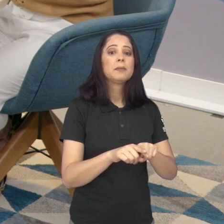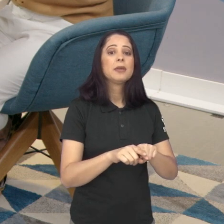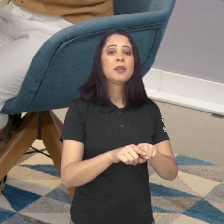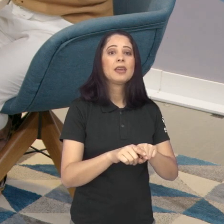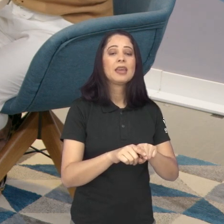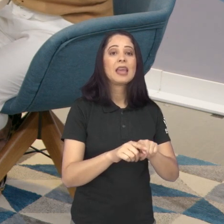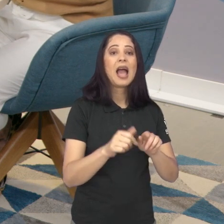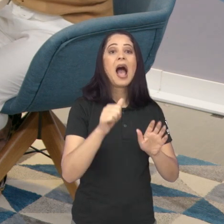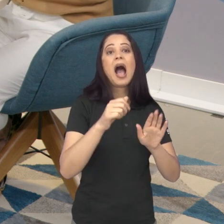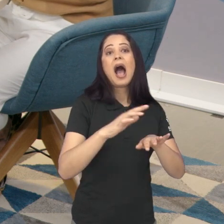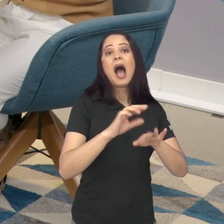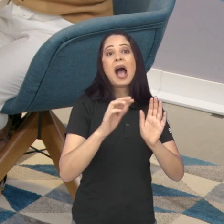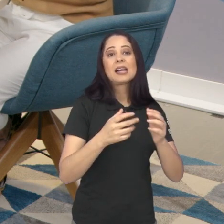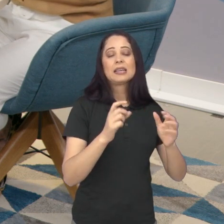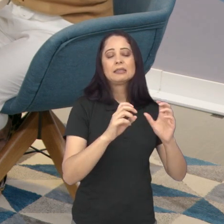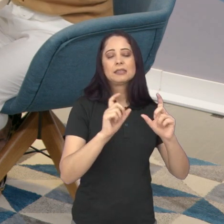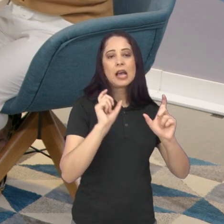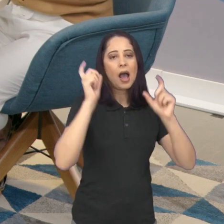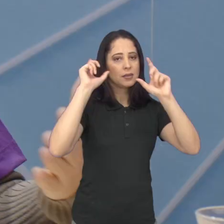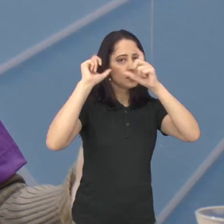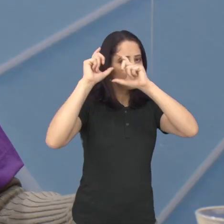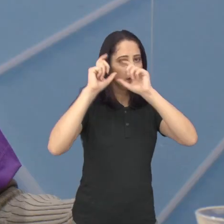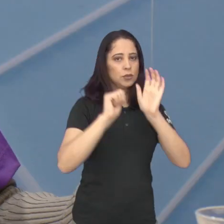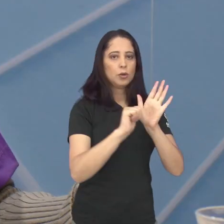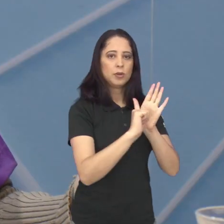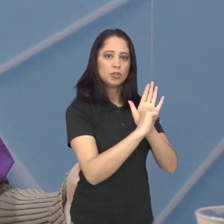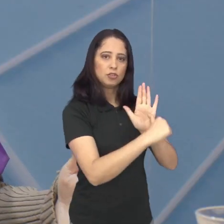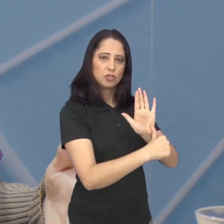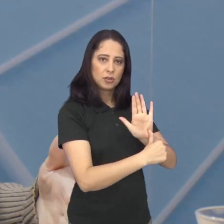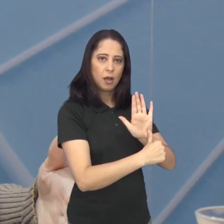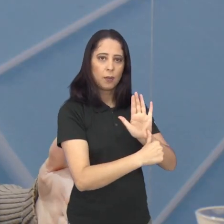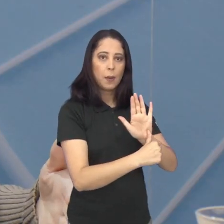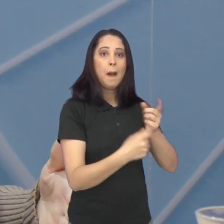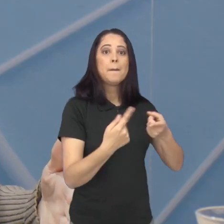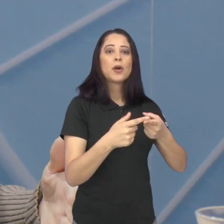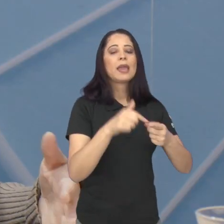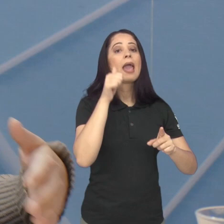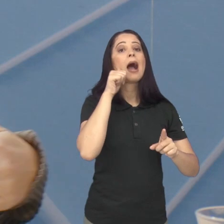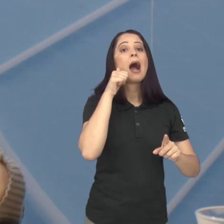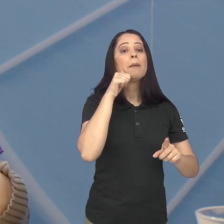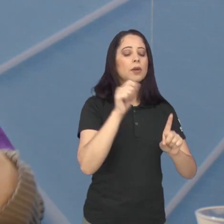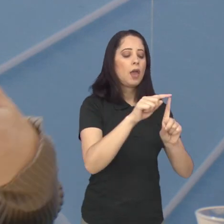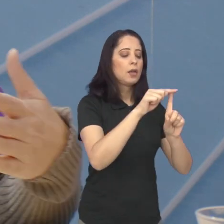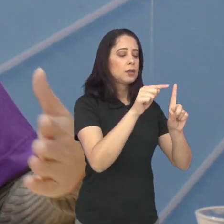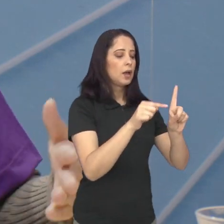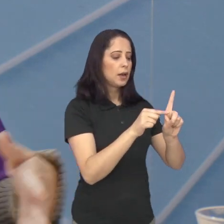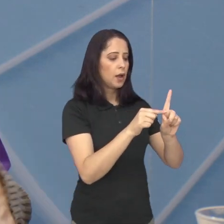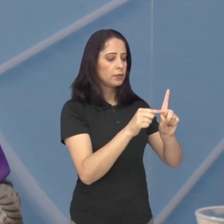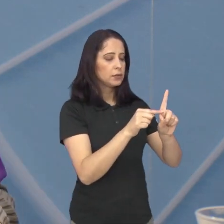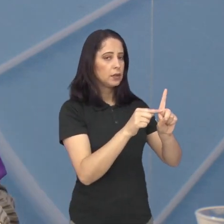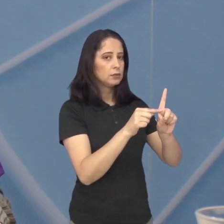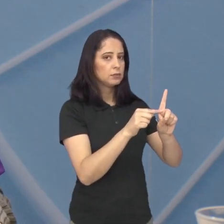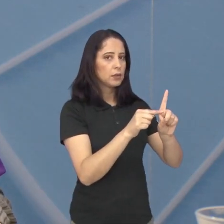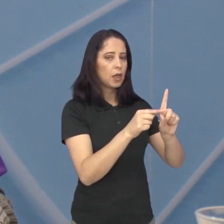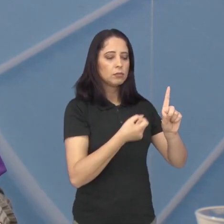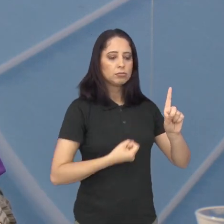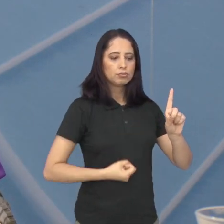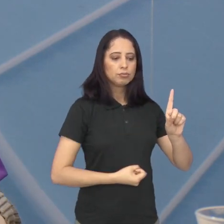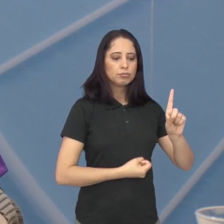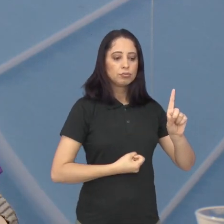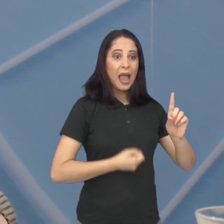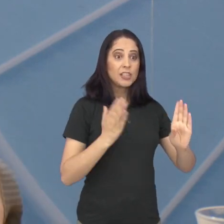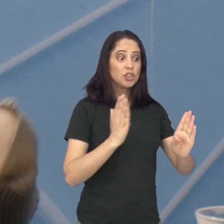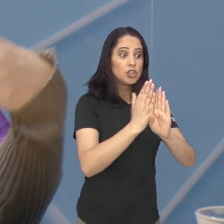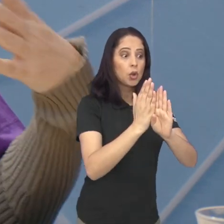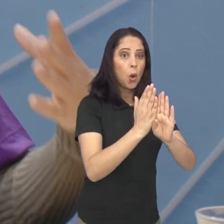uma criança com síndrome de Down, por exemplo, que descobre às vezes durante a gestação e às vezes só quando a criança nasce,